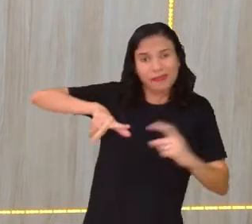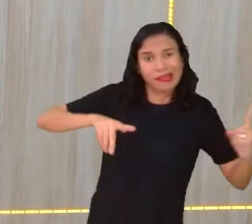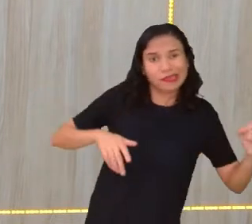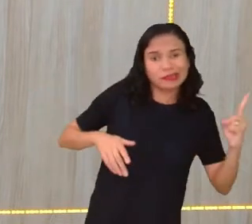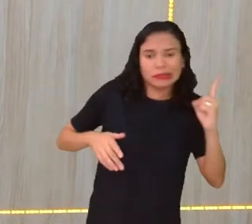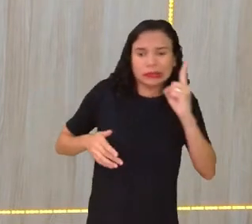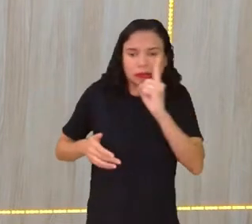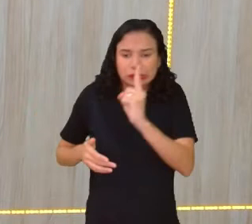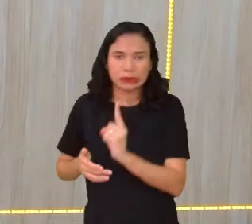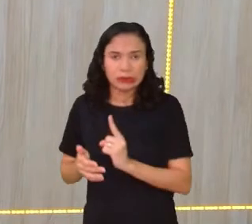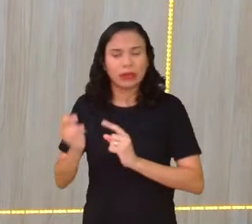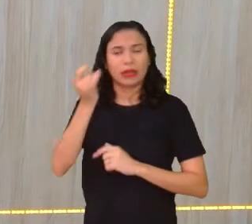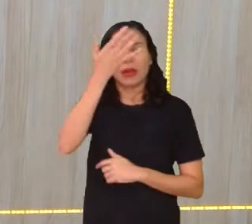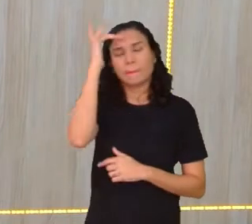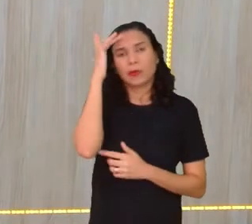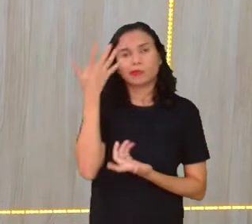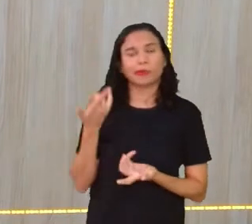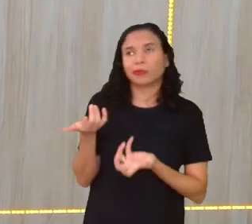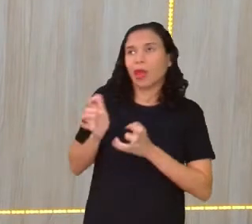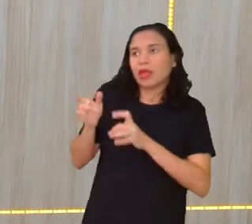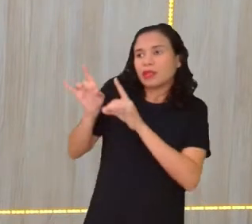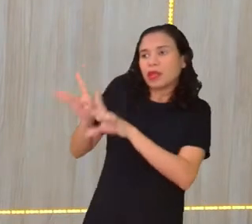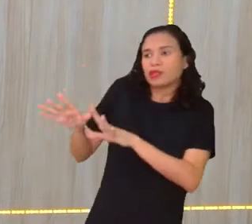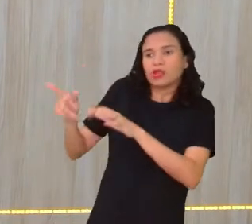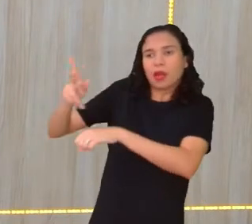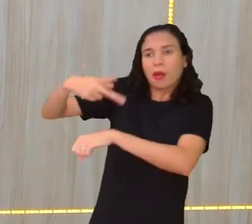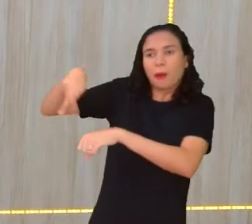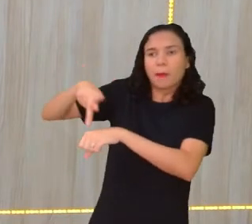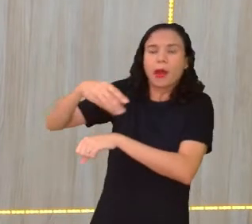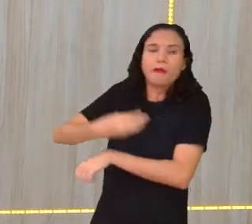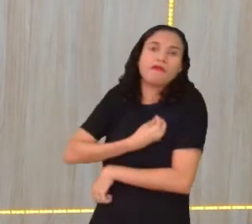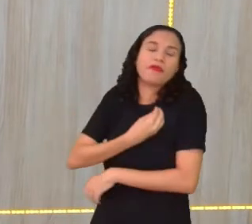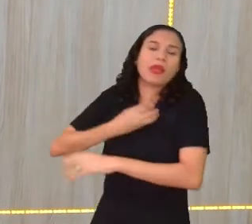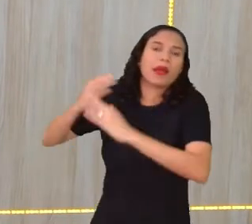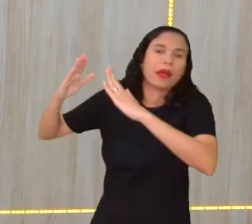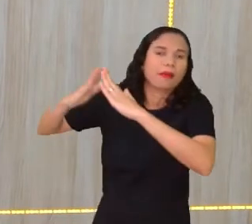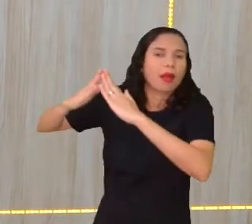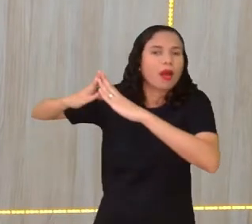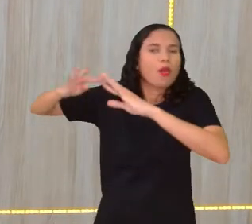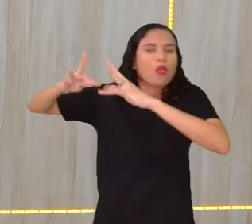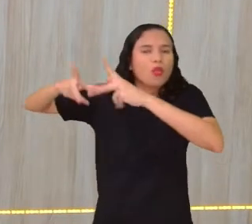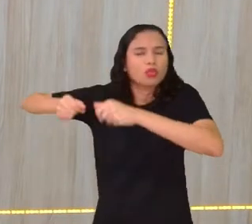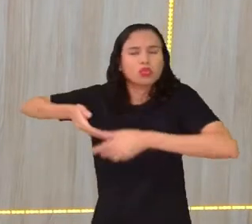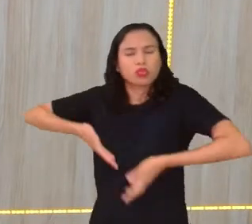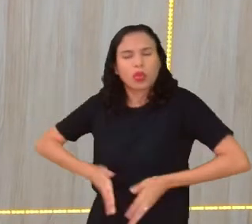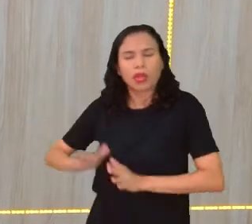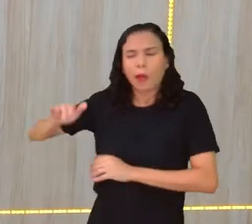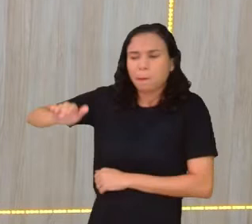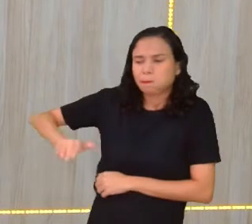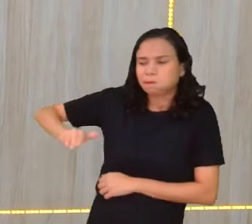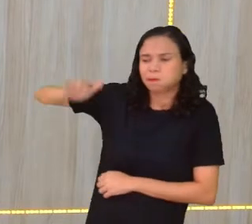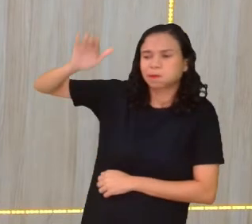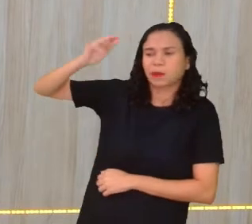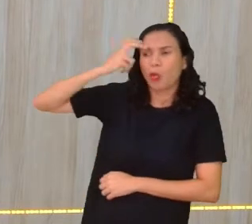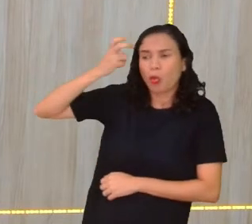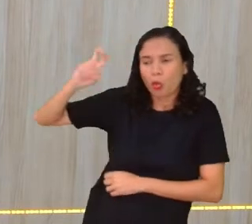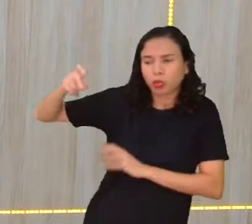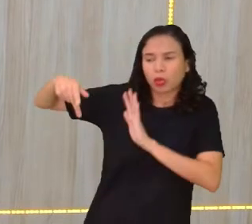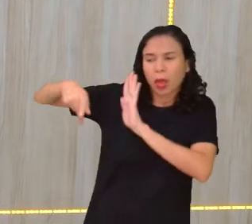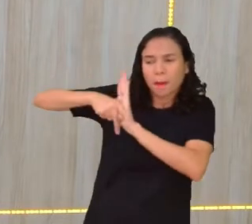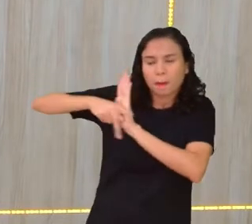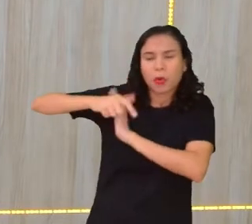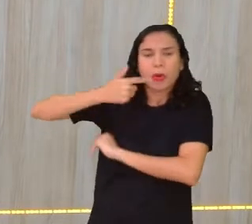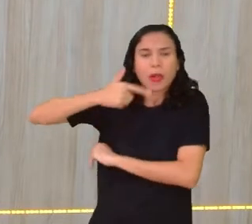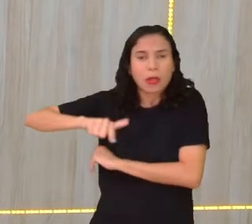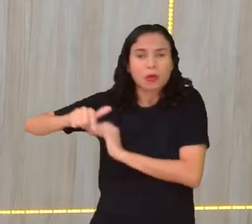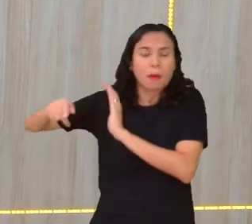vai abandonar o seu país, onde construiu toda a sua vida, onde já está acostumado com a cultura do seu país, com o